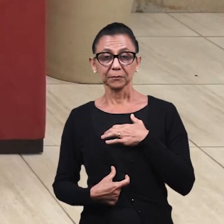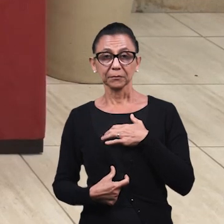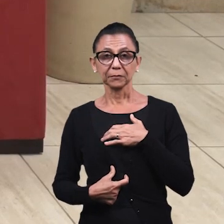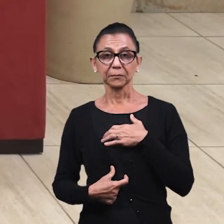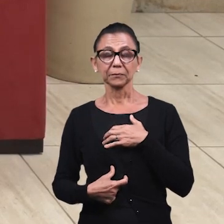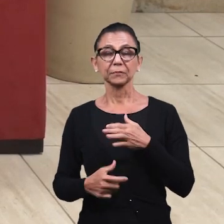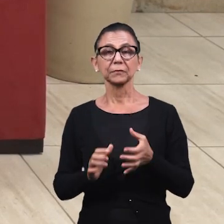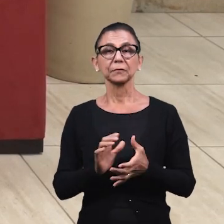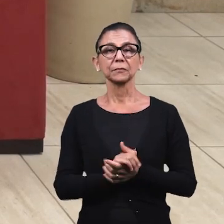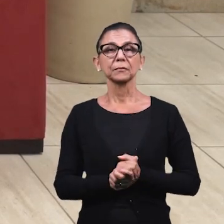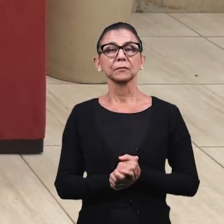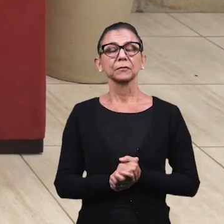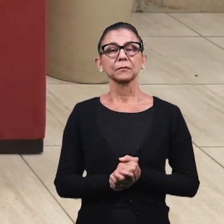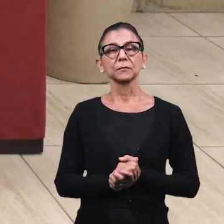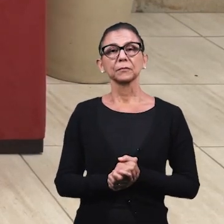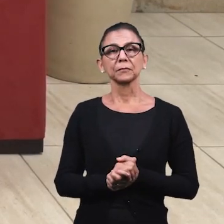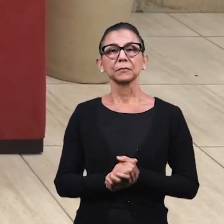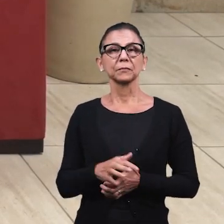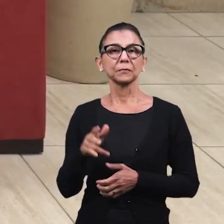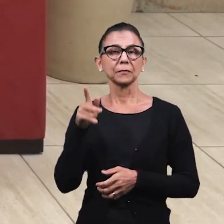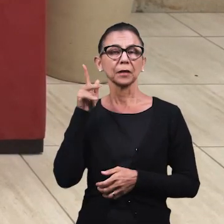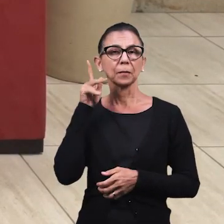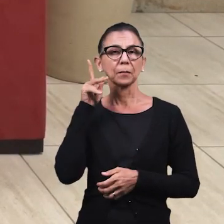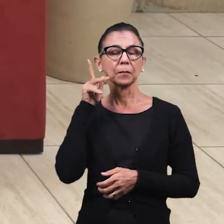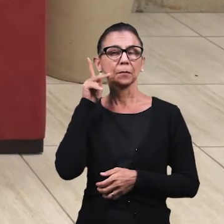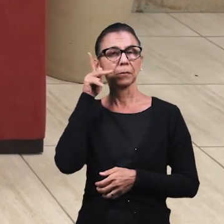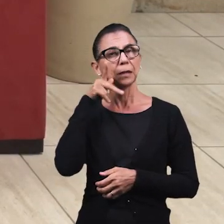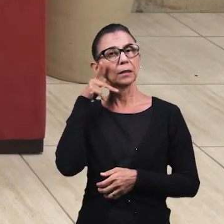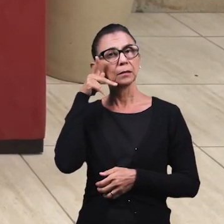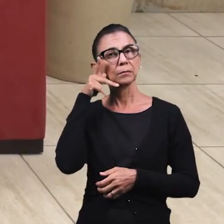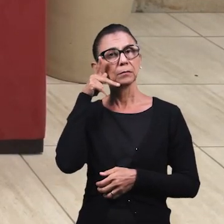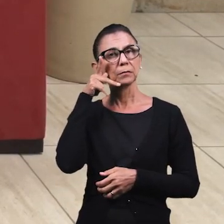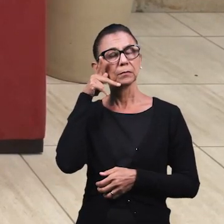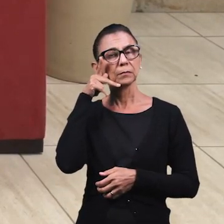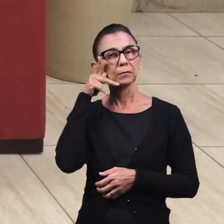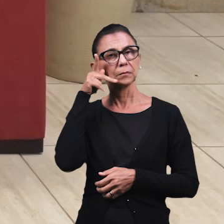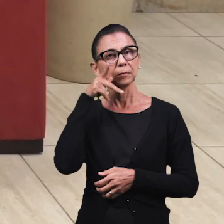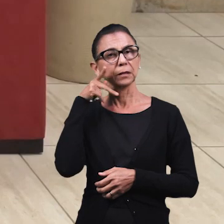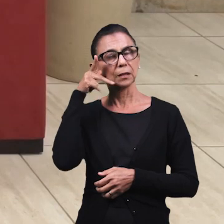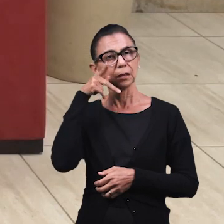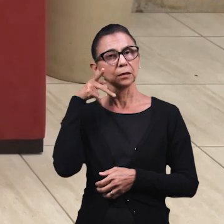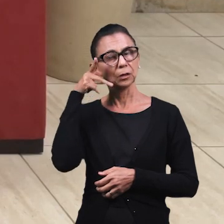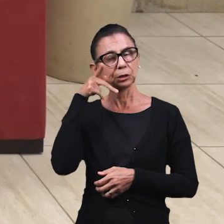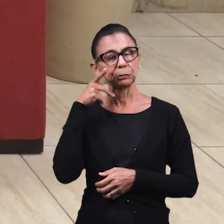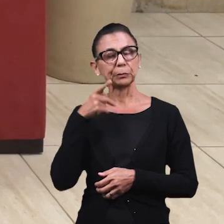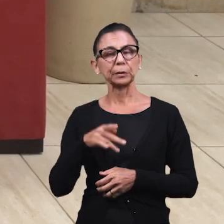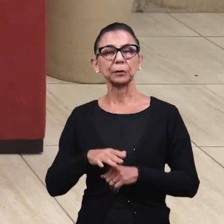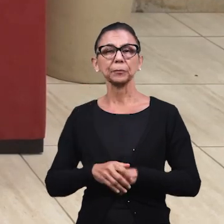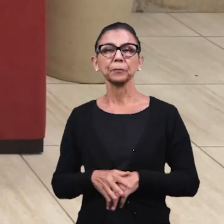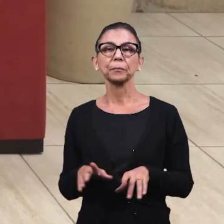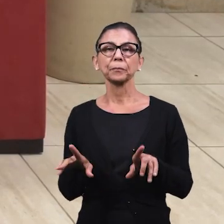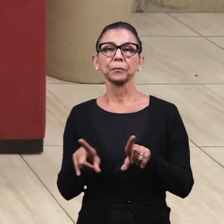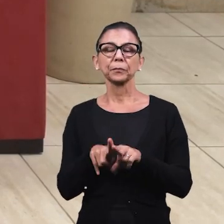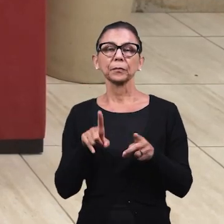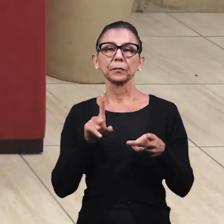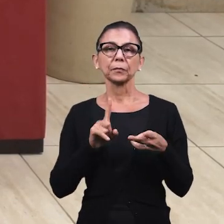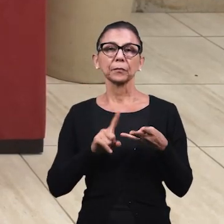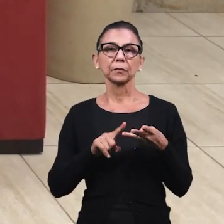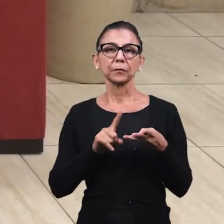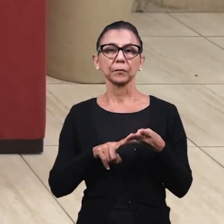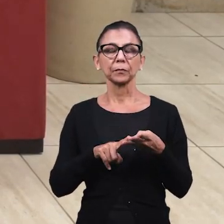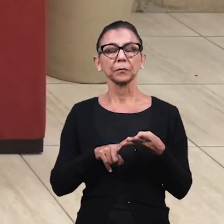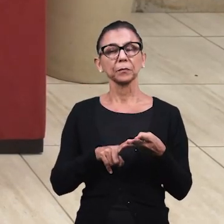da Paraíba; uma adolescente, Jennifer Cassimiro, de Juiz de Fora, Minas Gerais;